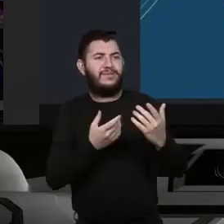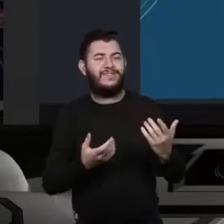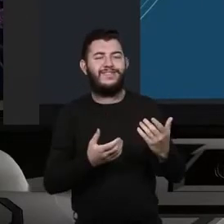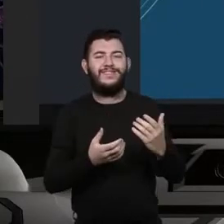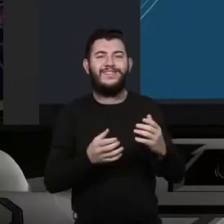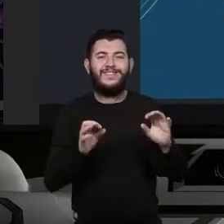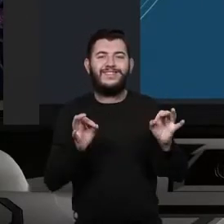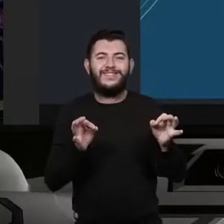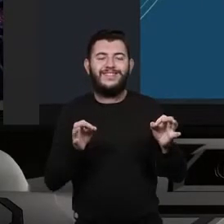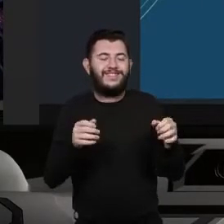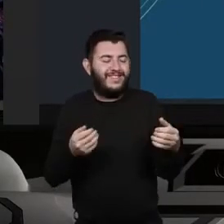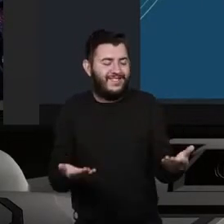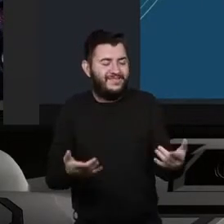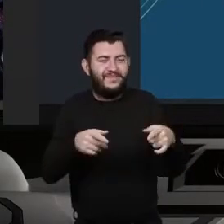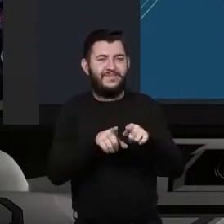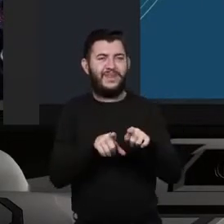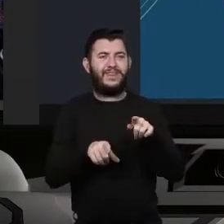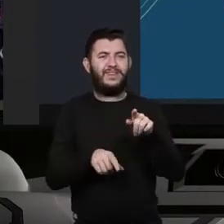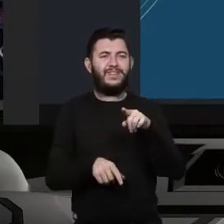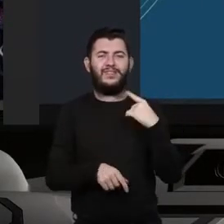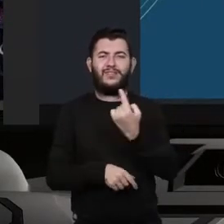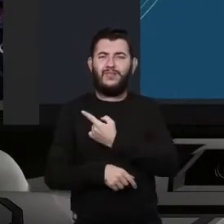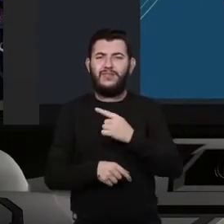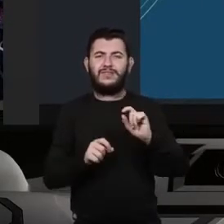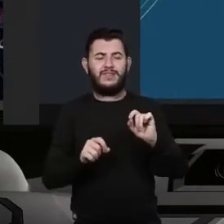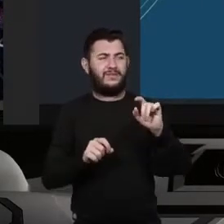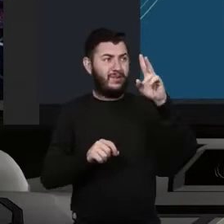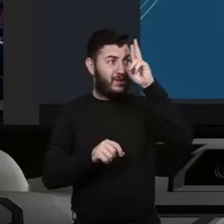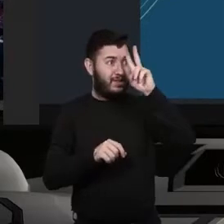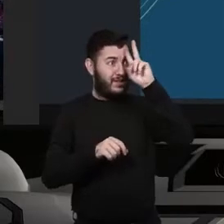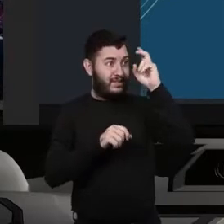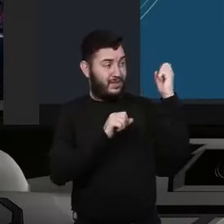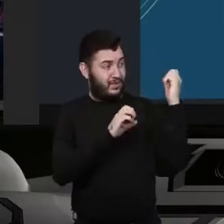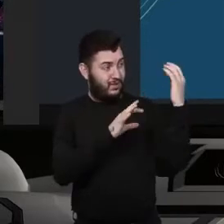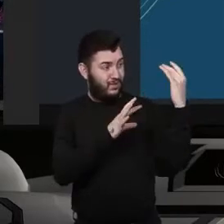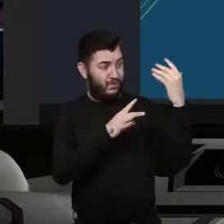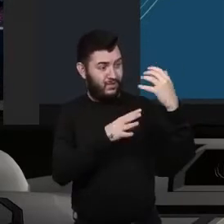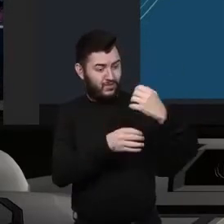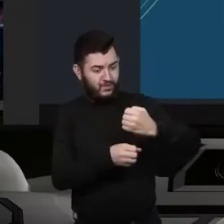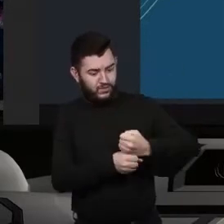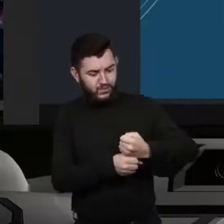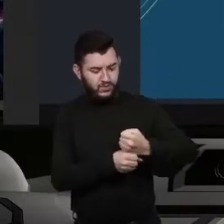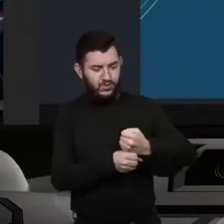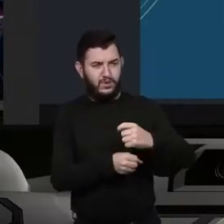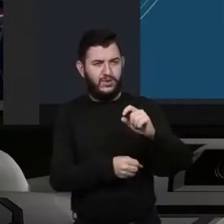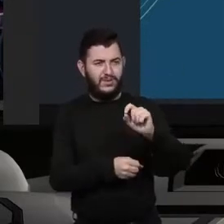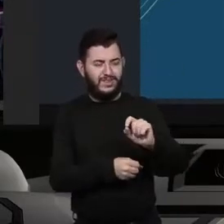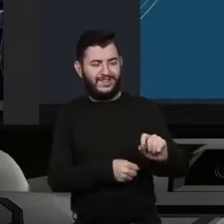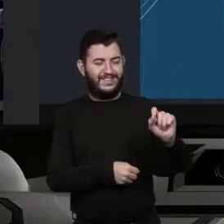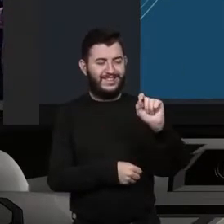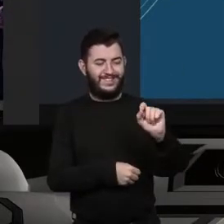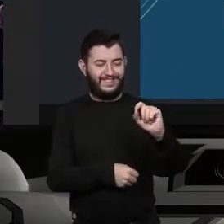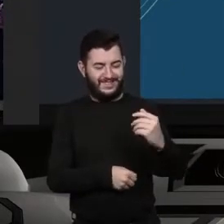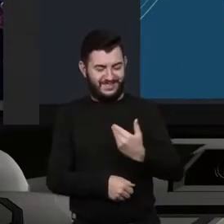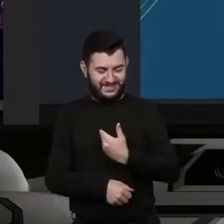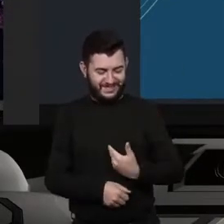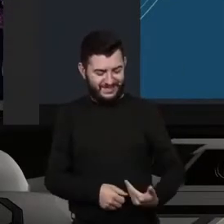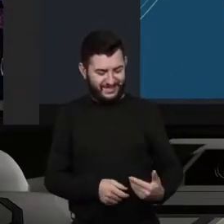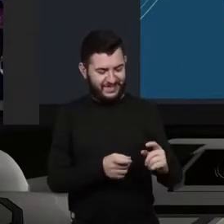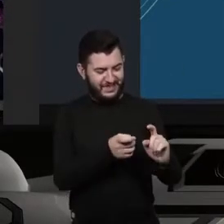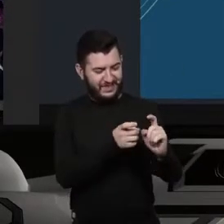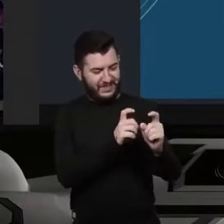Também pegamos muito, né, com o histórico, a confusão das instâncias de governança em si, que